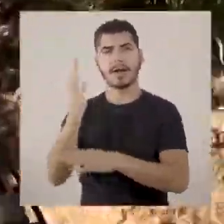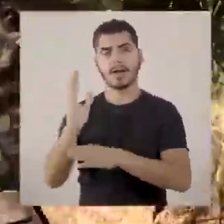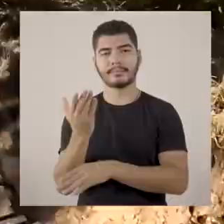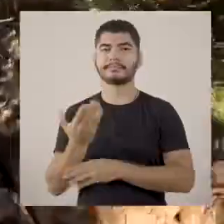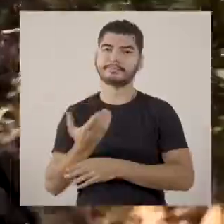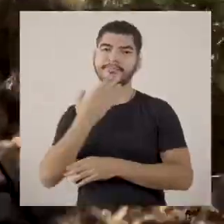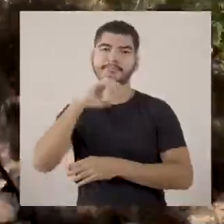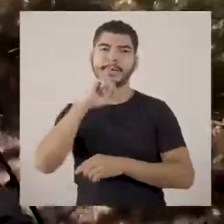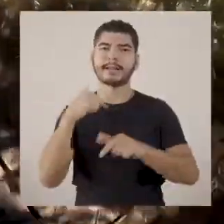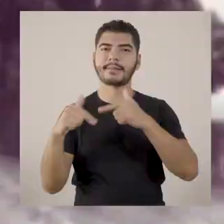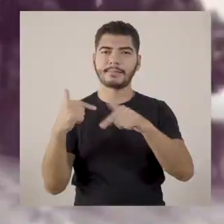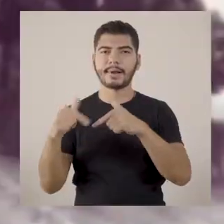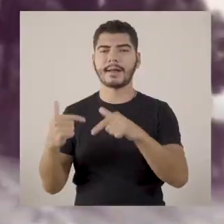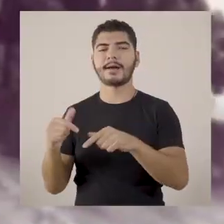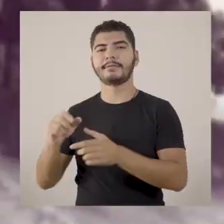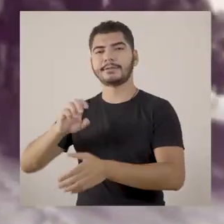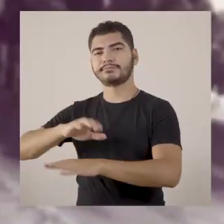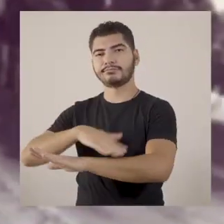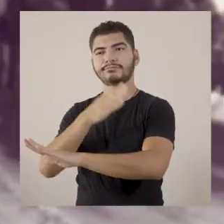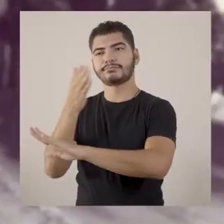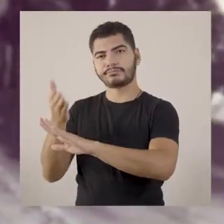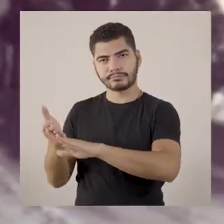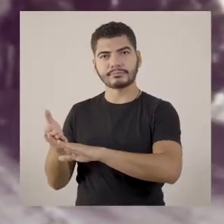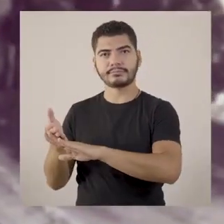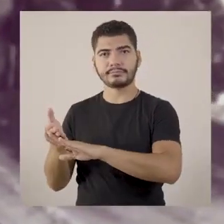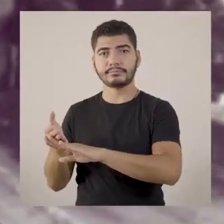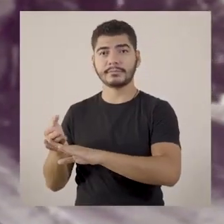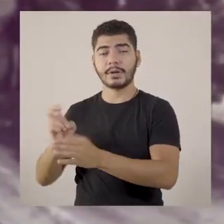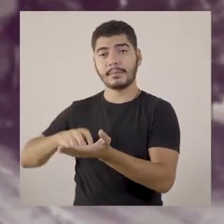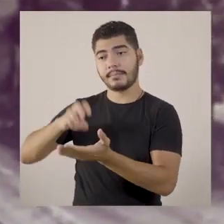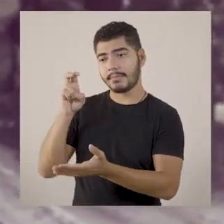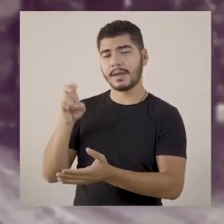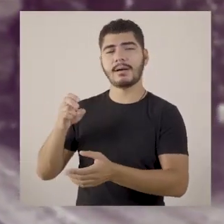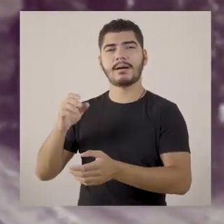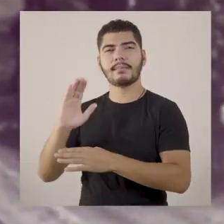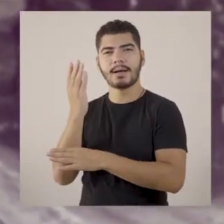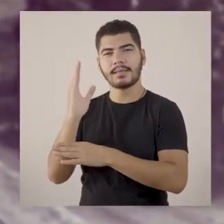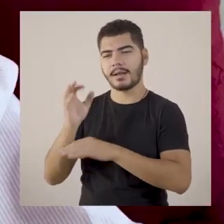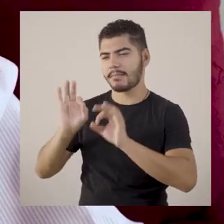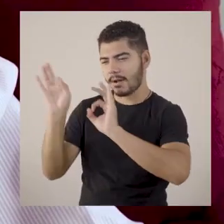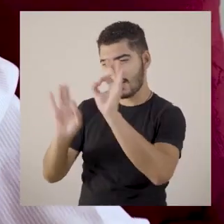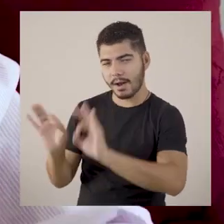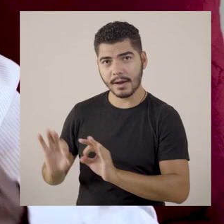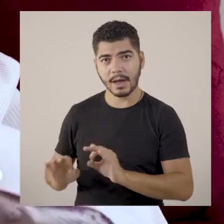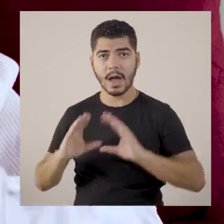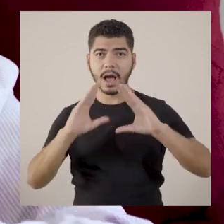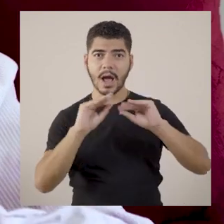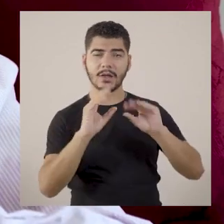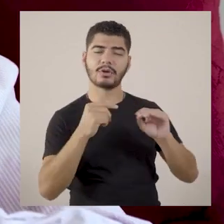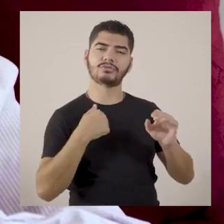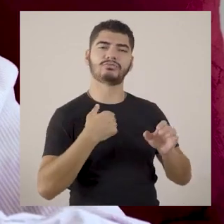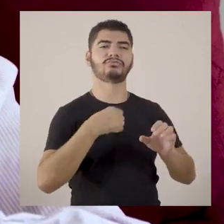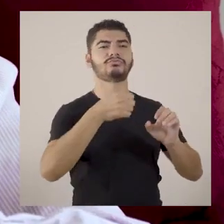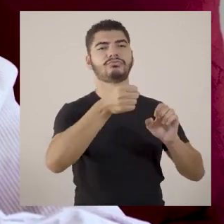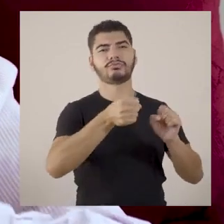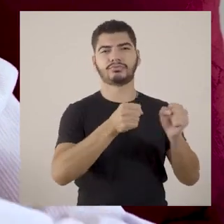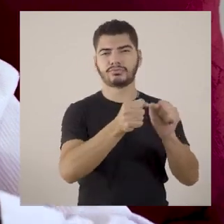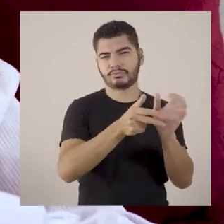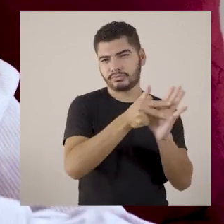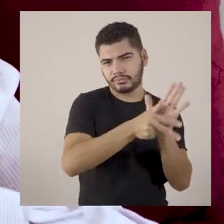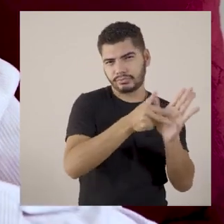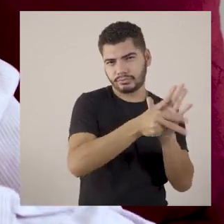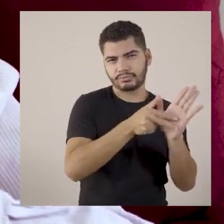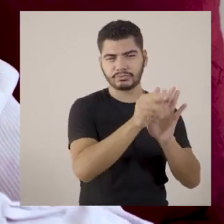trabalhava de dia e de noite manobrava a noite toda. Então era uma luta. Tanto é que eu tenho uma censura até hoje